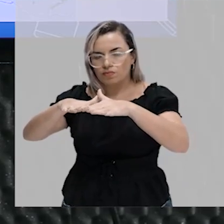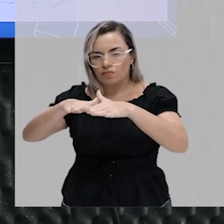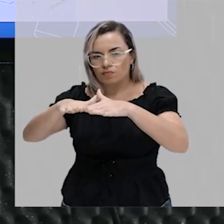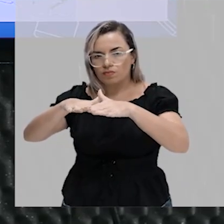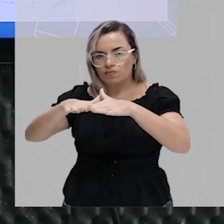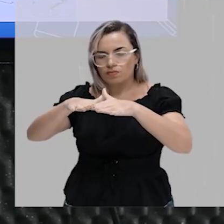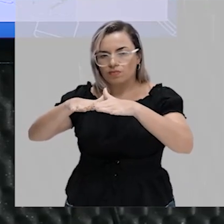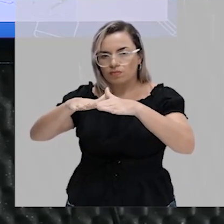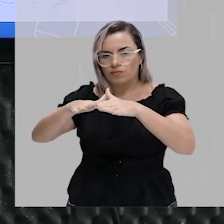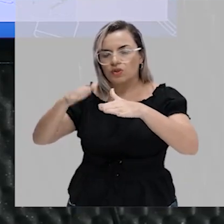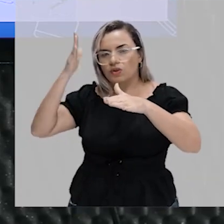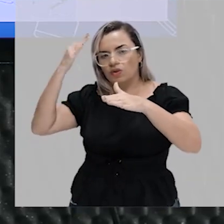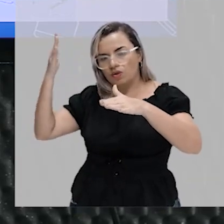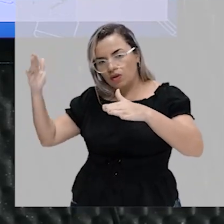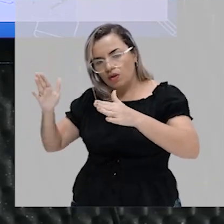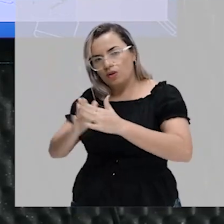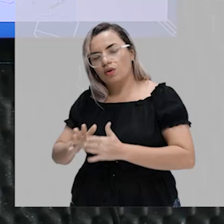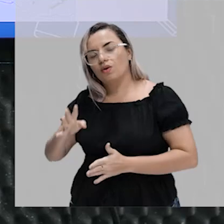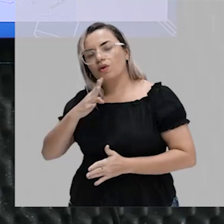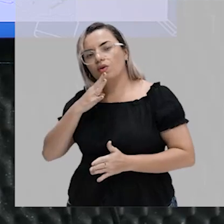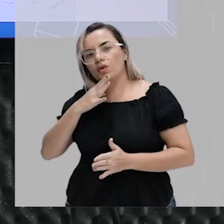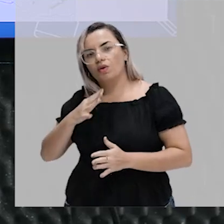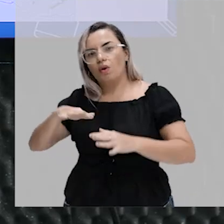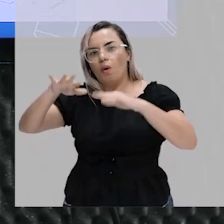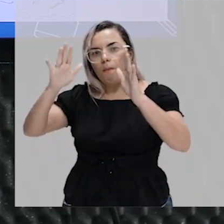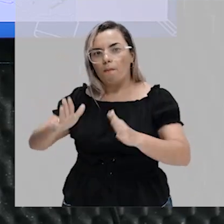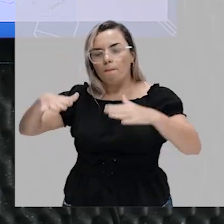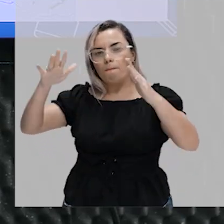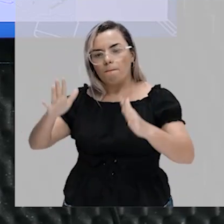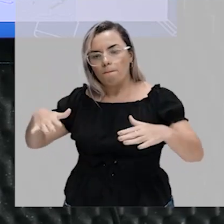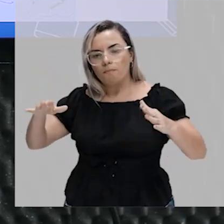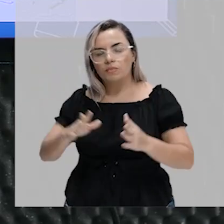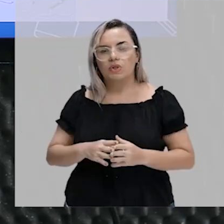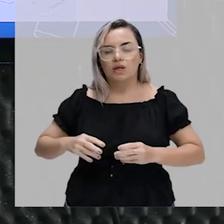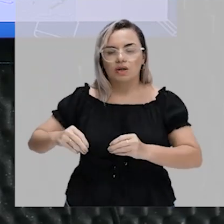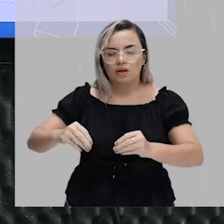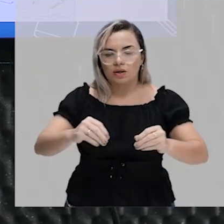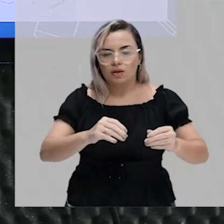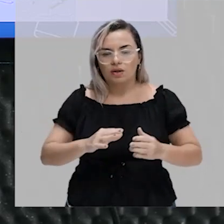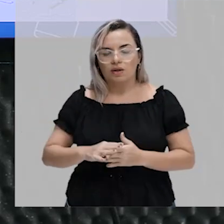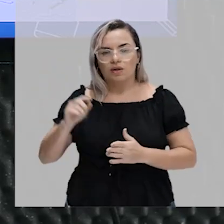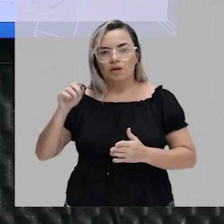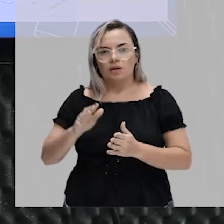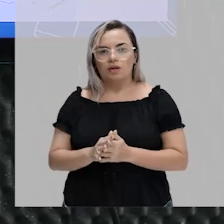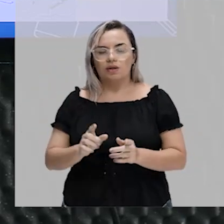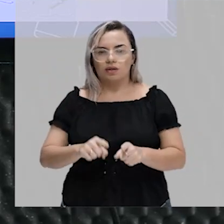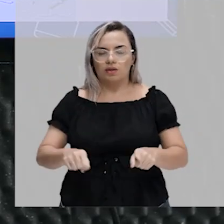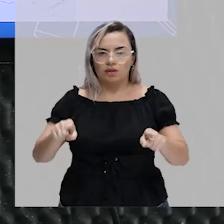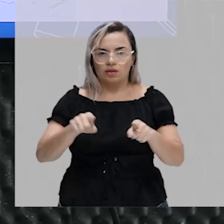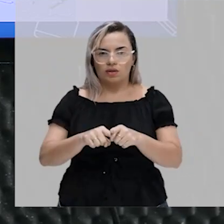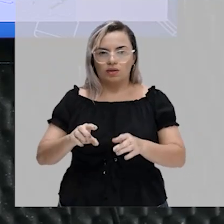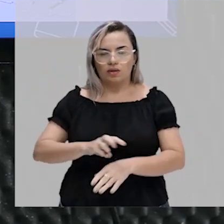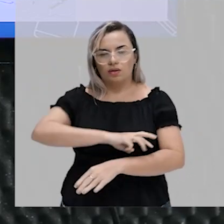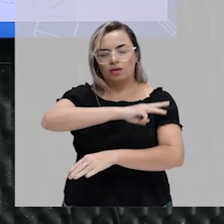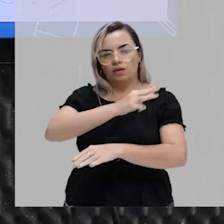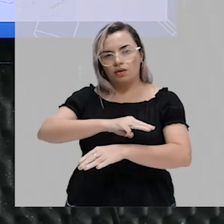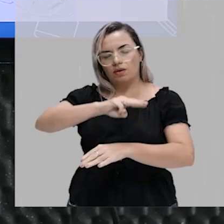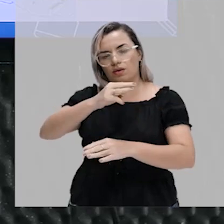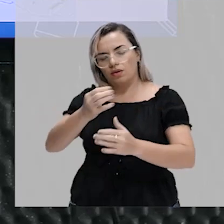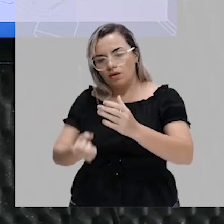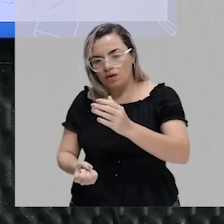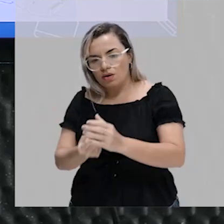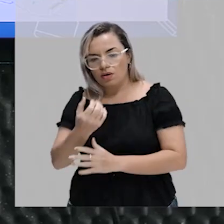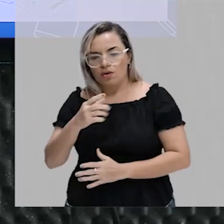gerando os famosos terremotos. E as cadeias de montanhas, inclusive, elas teriam se formado por conta do movimento dessas